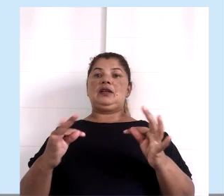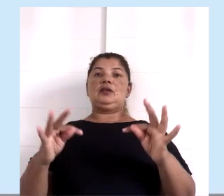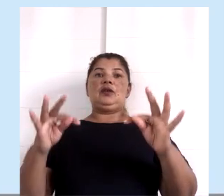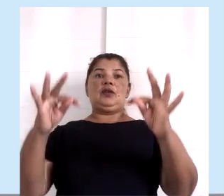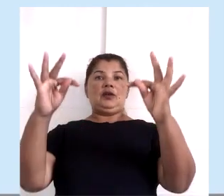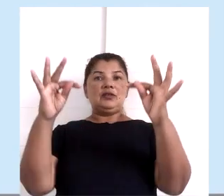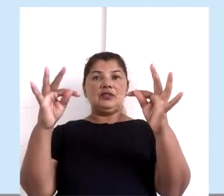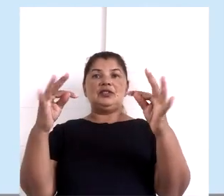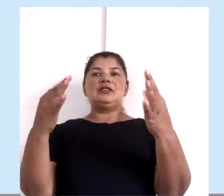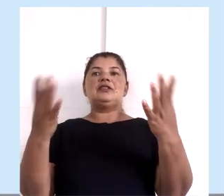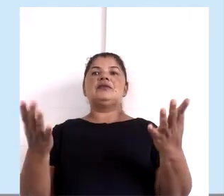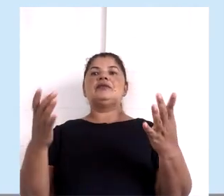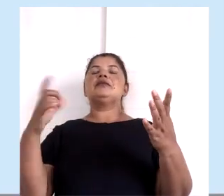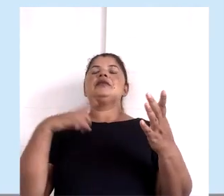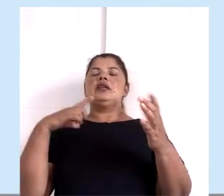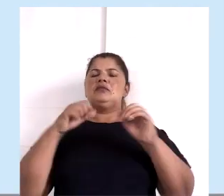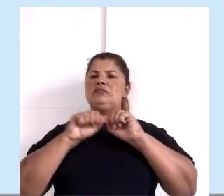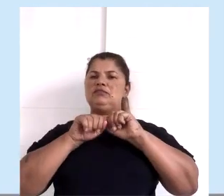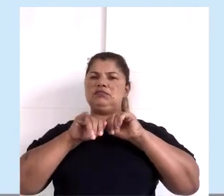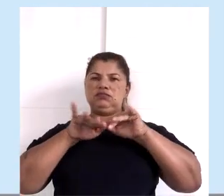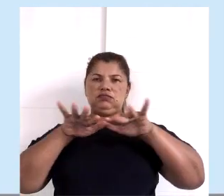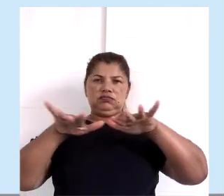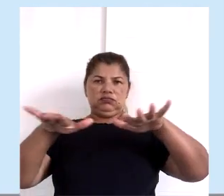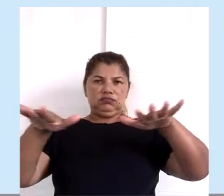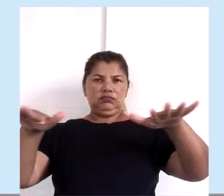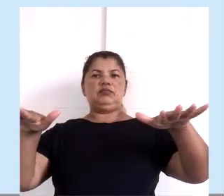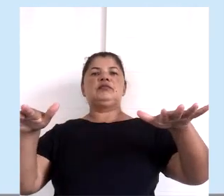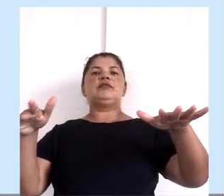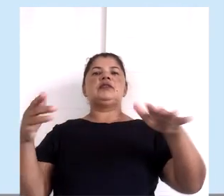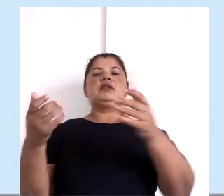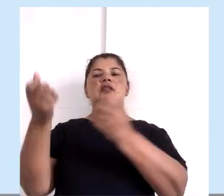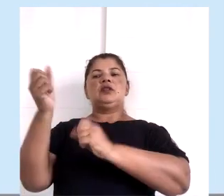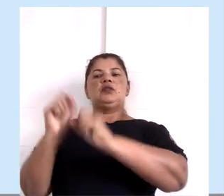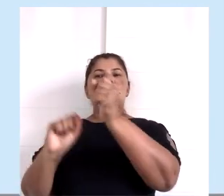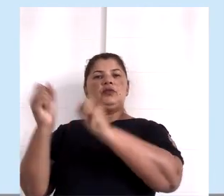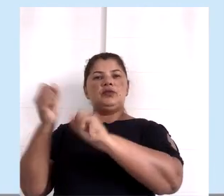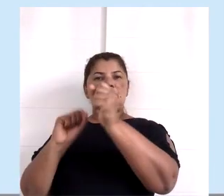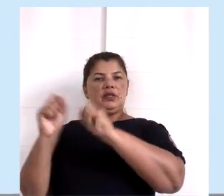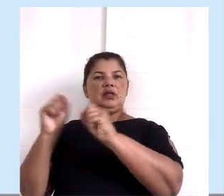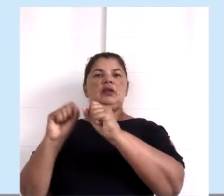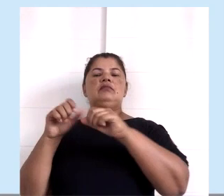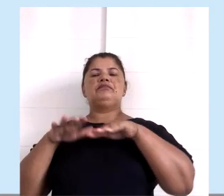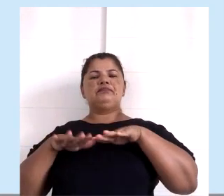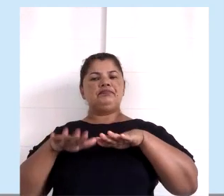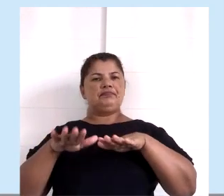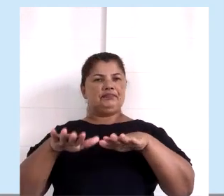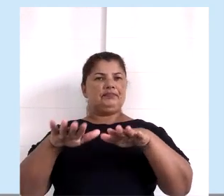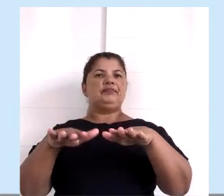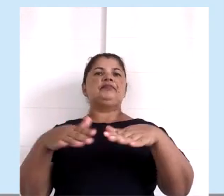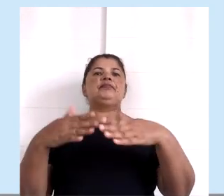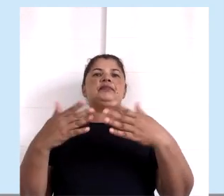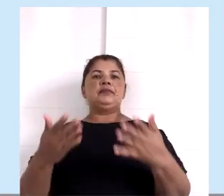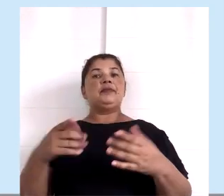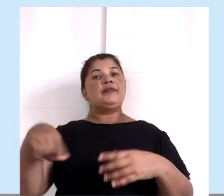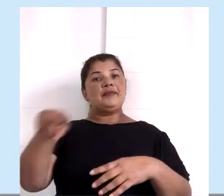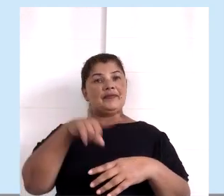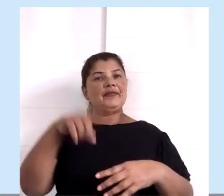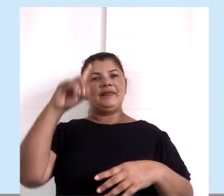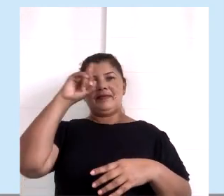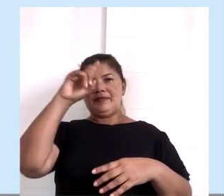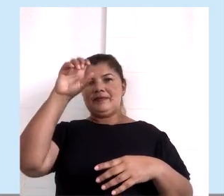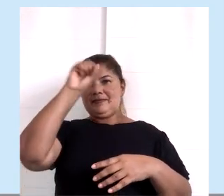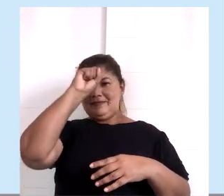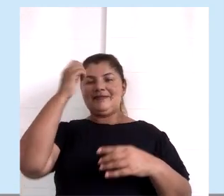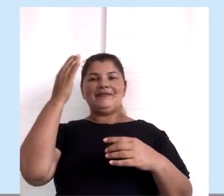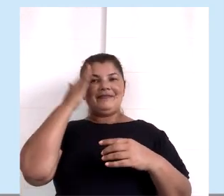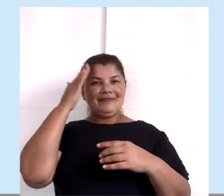vai ver que existia uma expansão também muito grande na indústria têxtil. Ok, 7º ano. Espero que vocês tenham